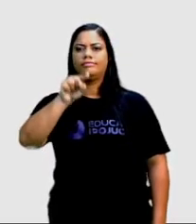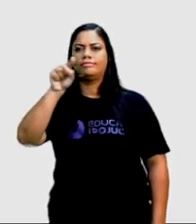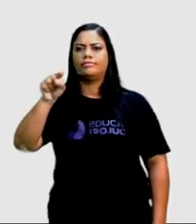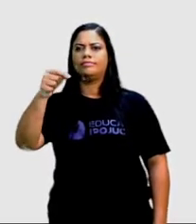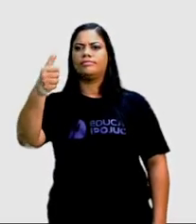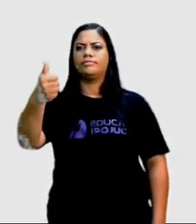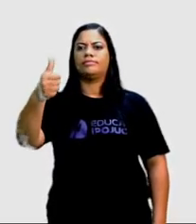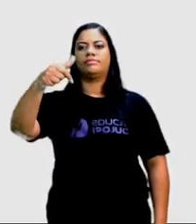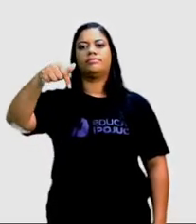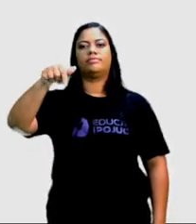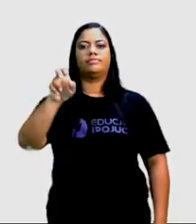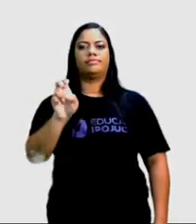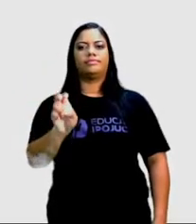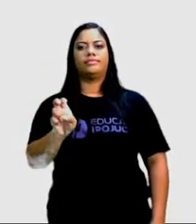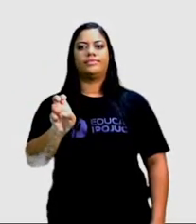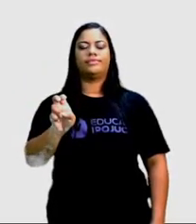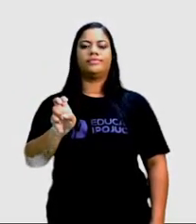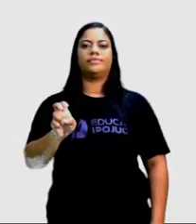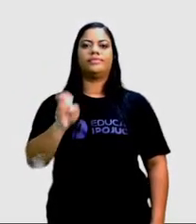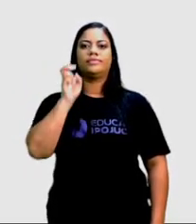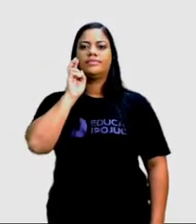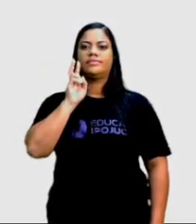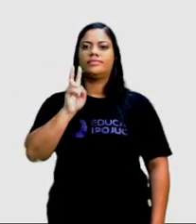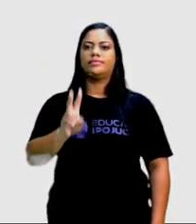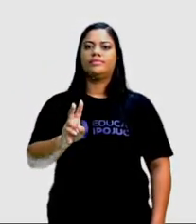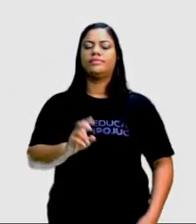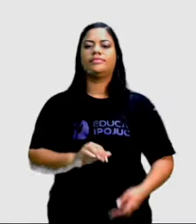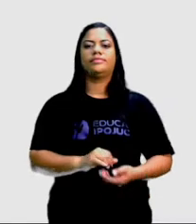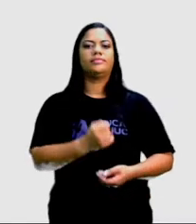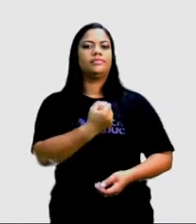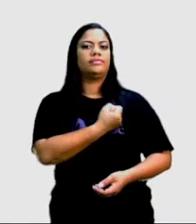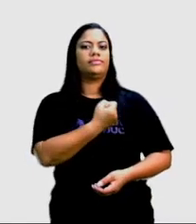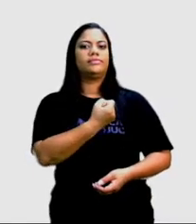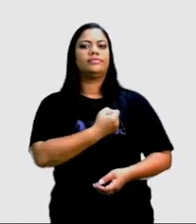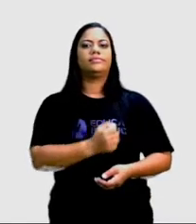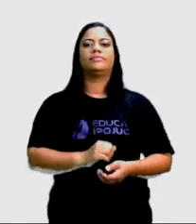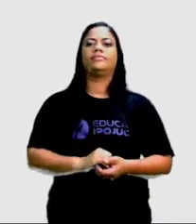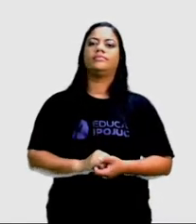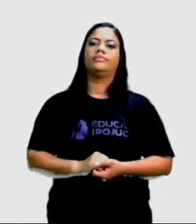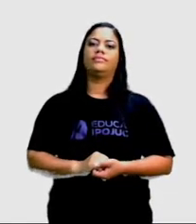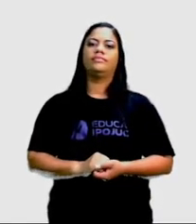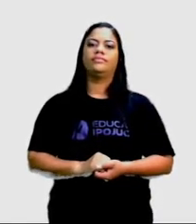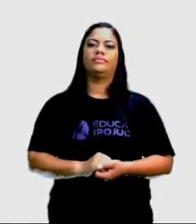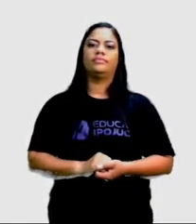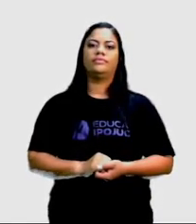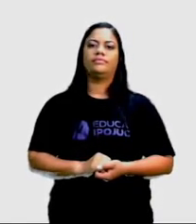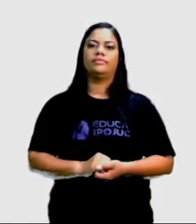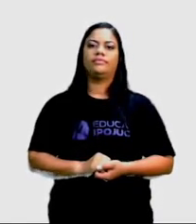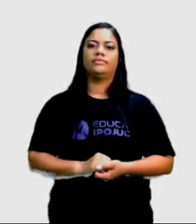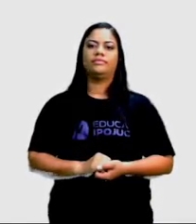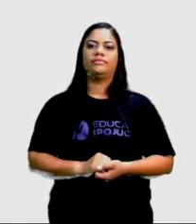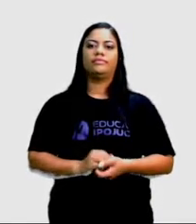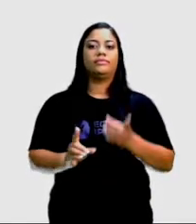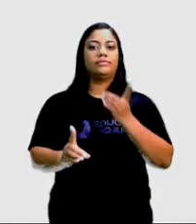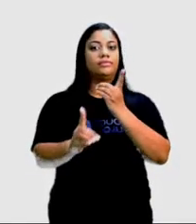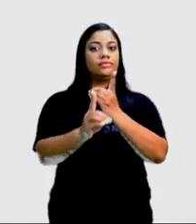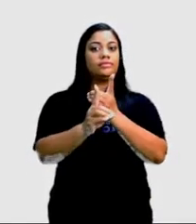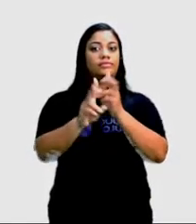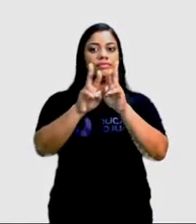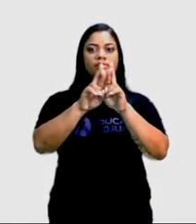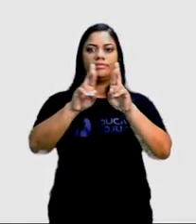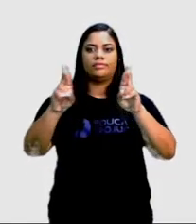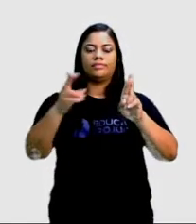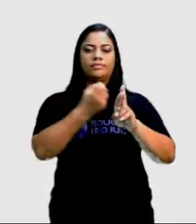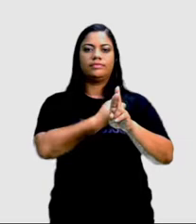para 175. Olha aí, os números são, vamos localizar na reta,